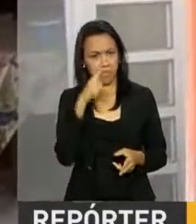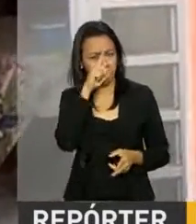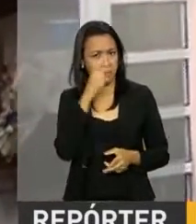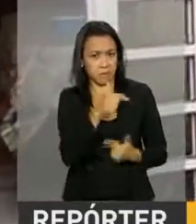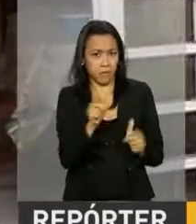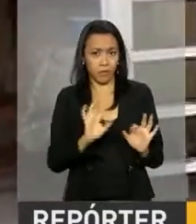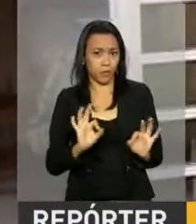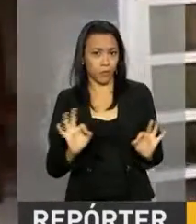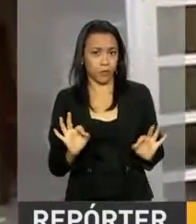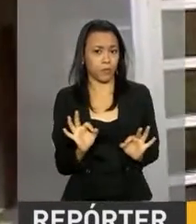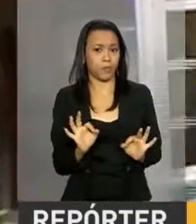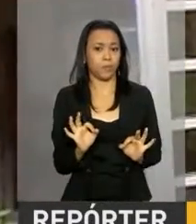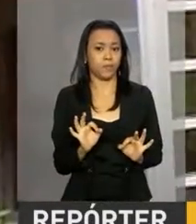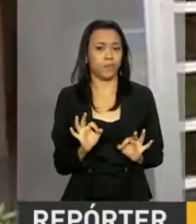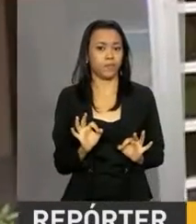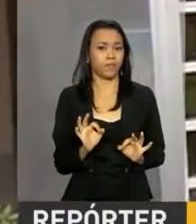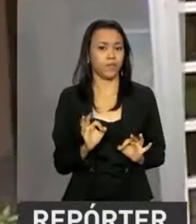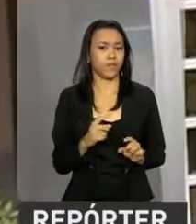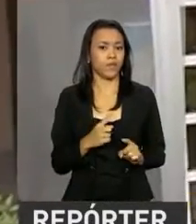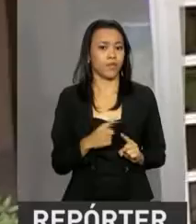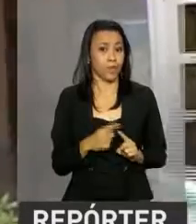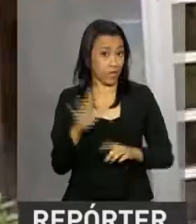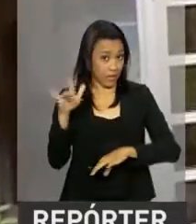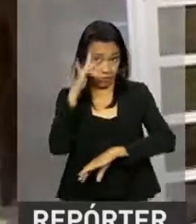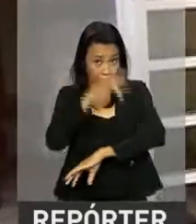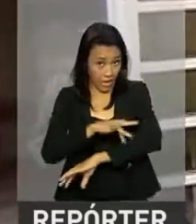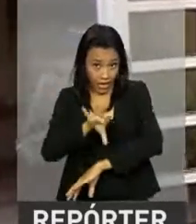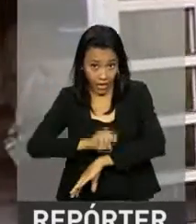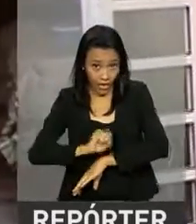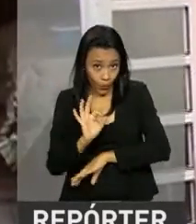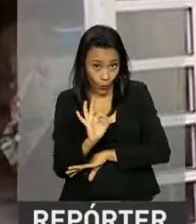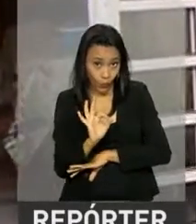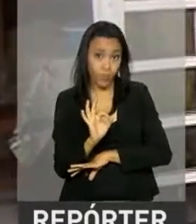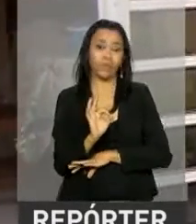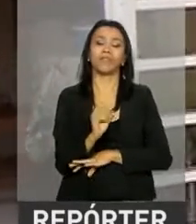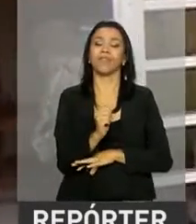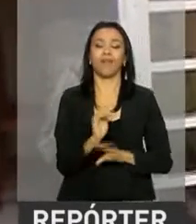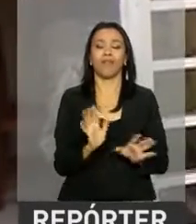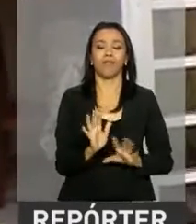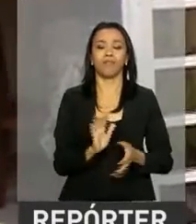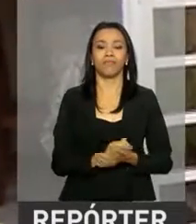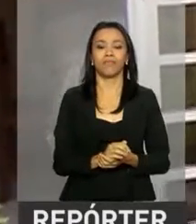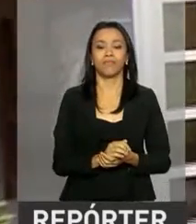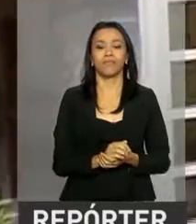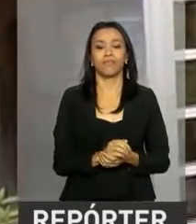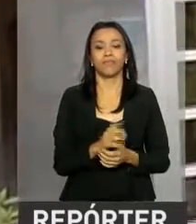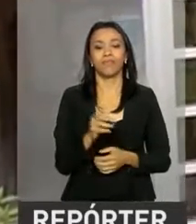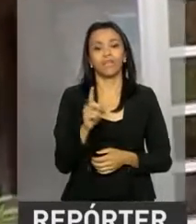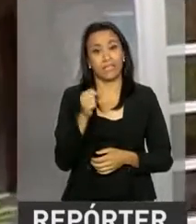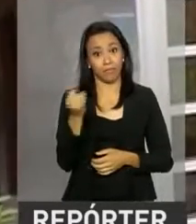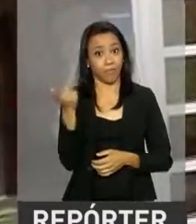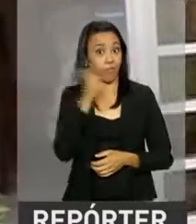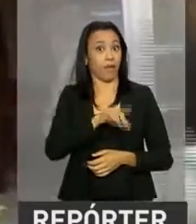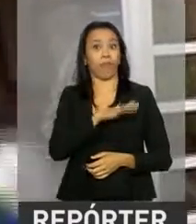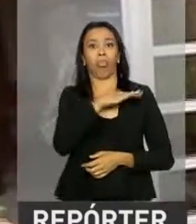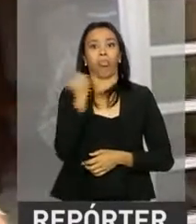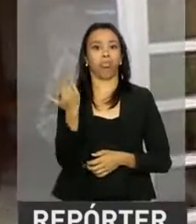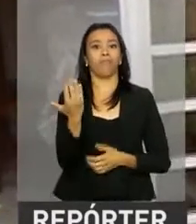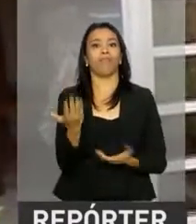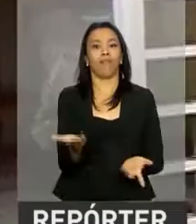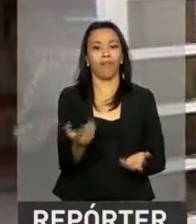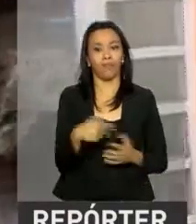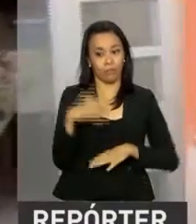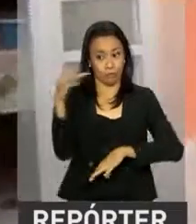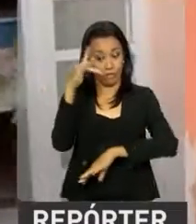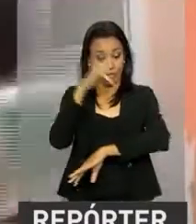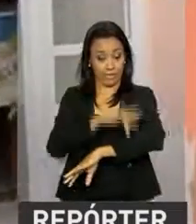nenhum. Porque pegar dengue, nem pensar. Não, que isso, pô. Só que se ele pegar, ele morre. Se o mosquito